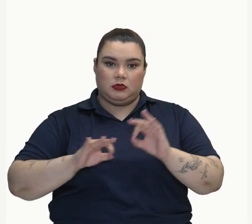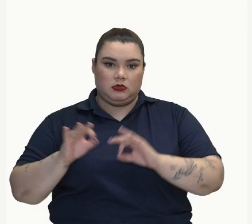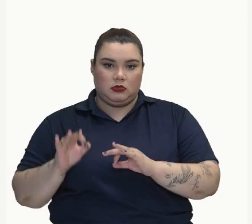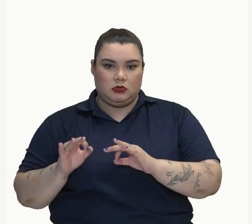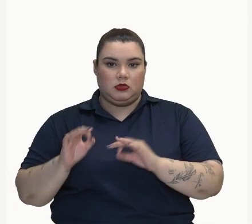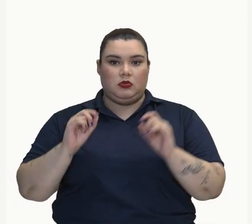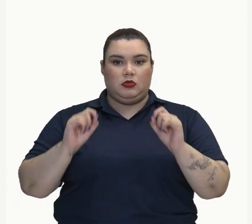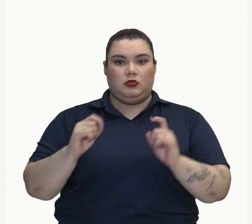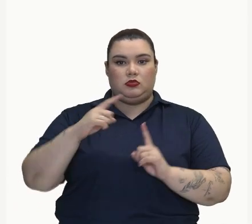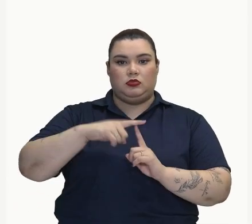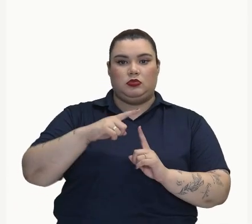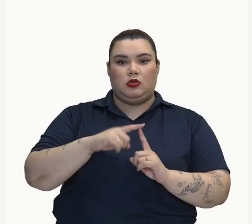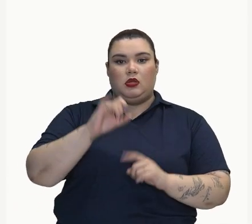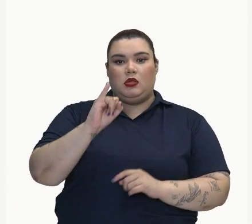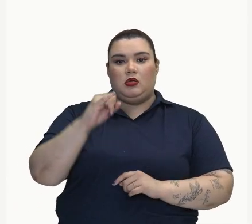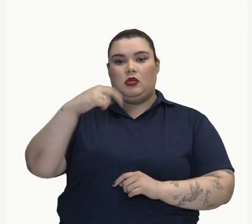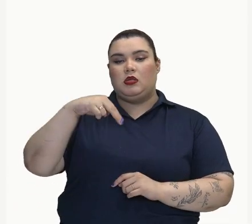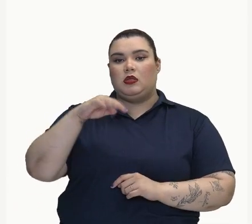de